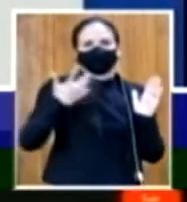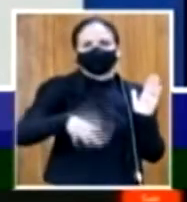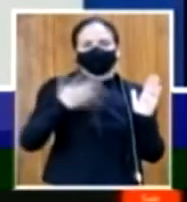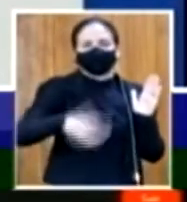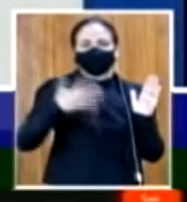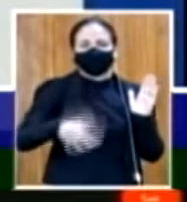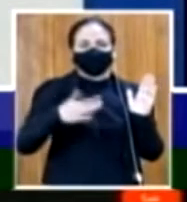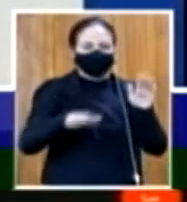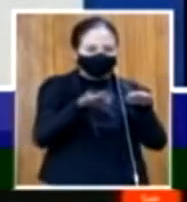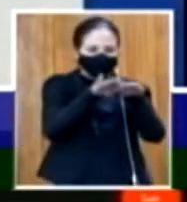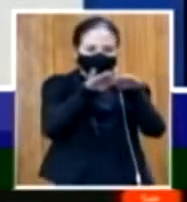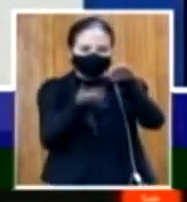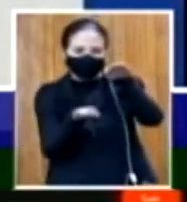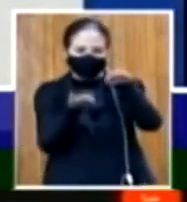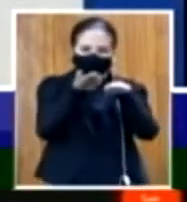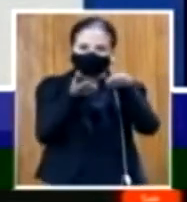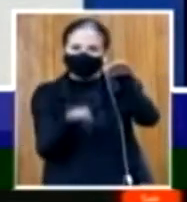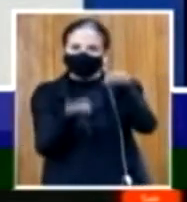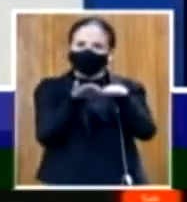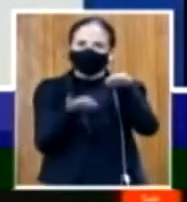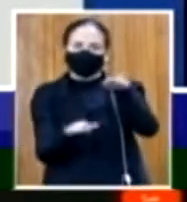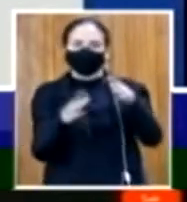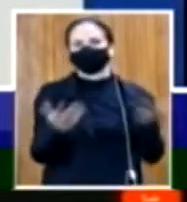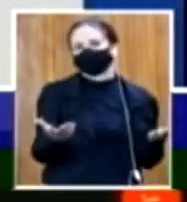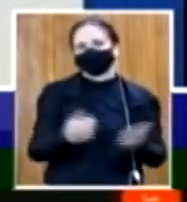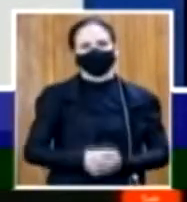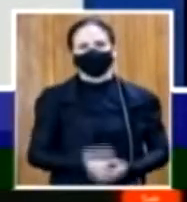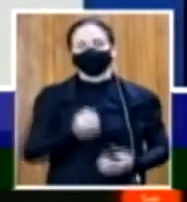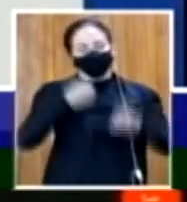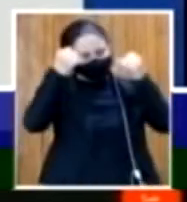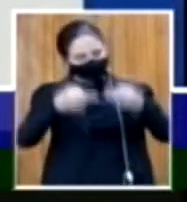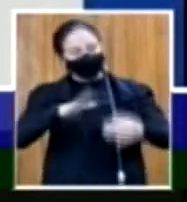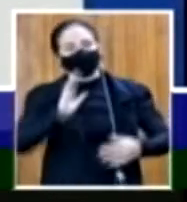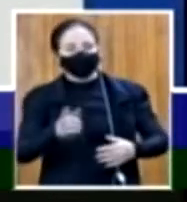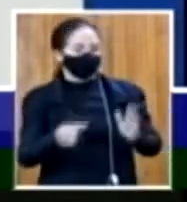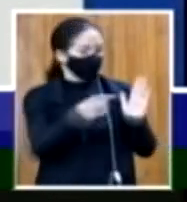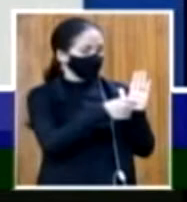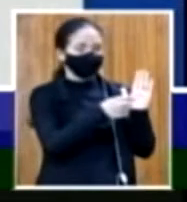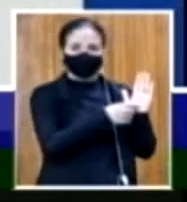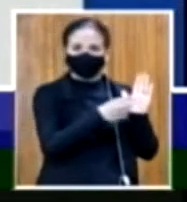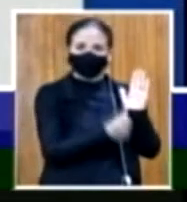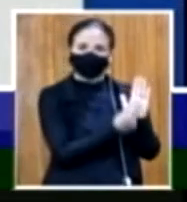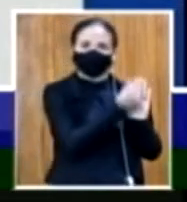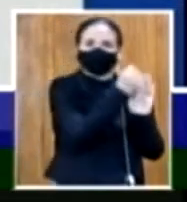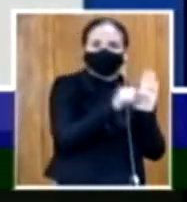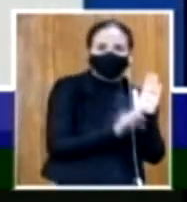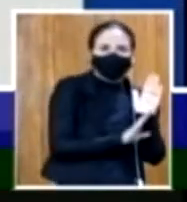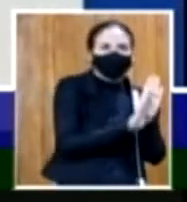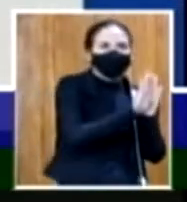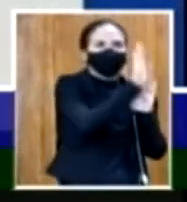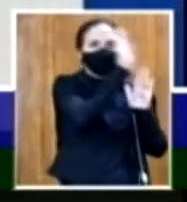que desequilibrada? Como eu acabei de dizer, ela impacta muito no bolso daquele que tem menos